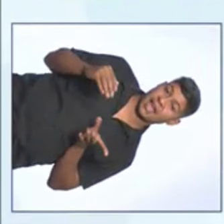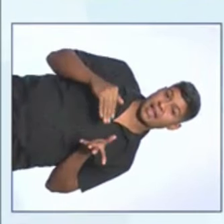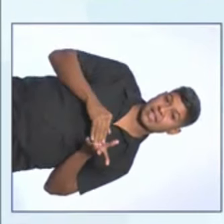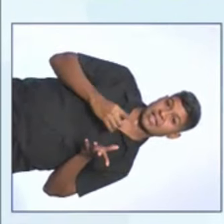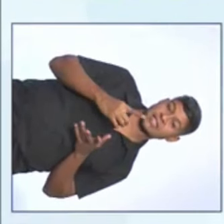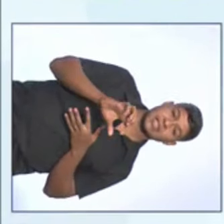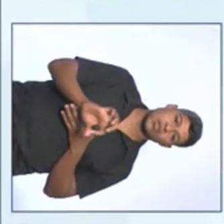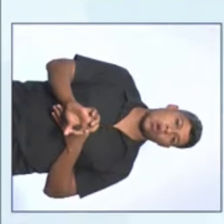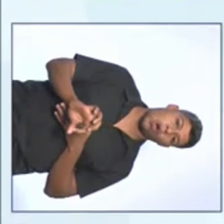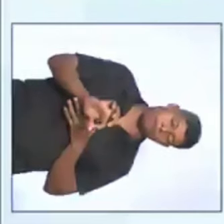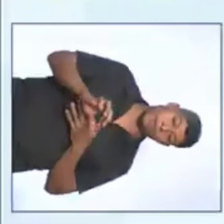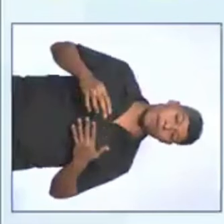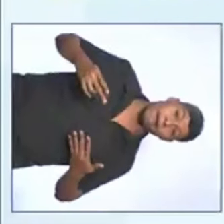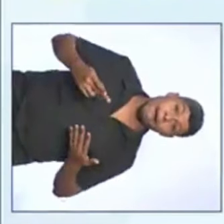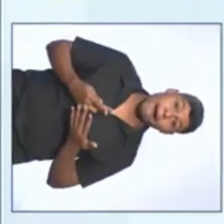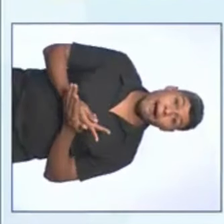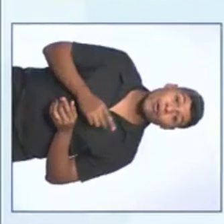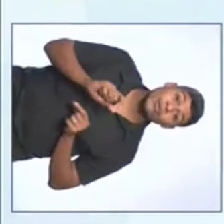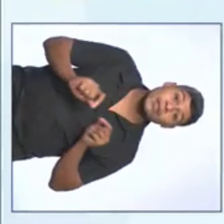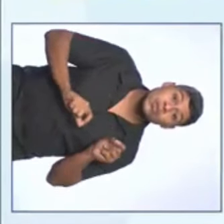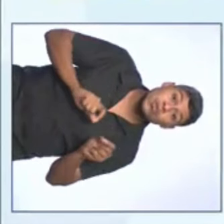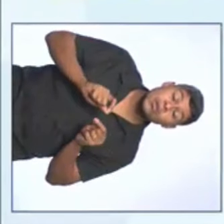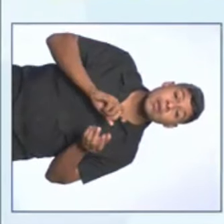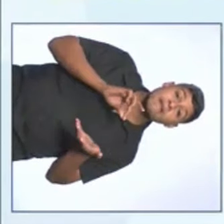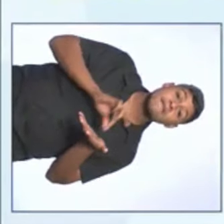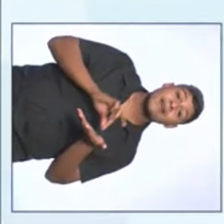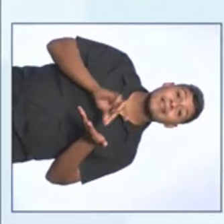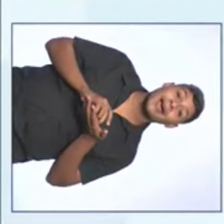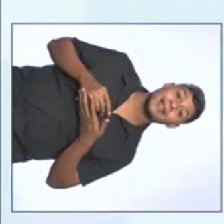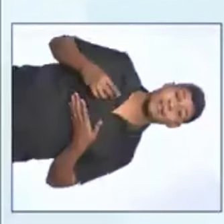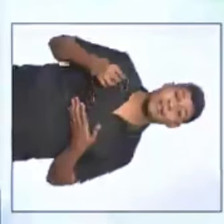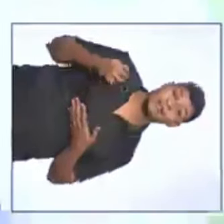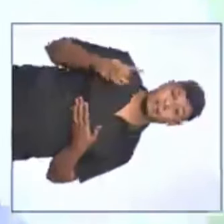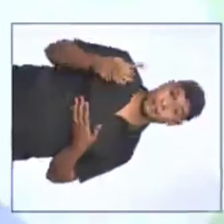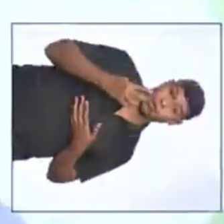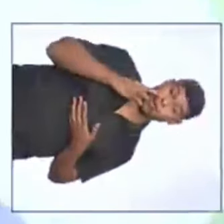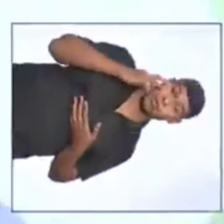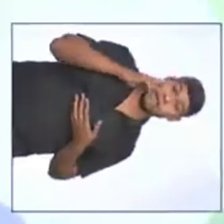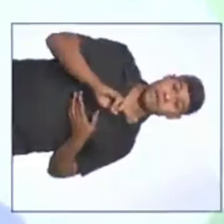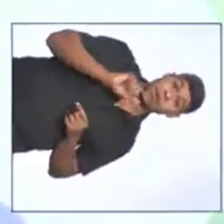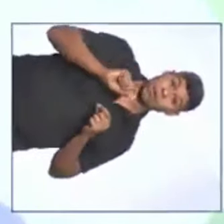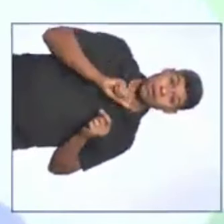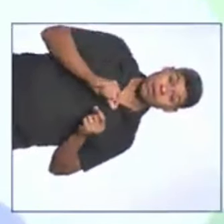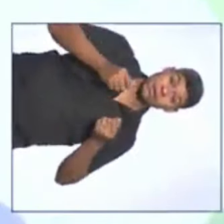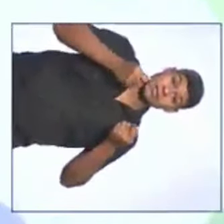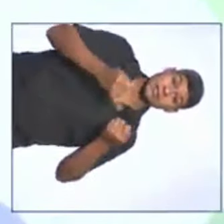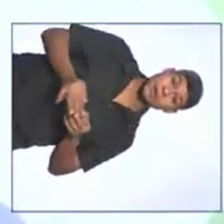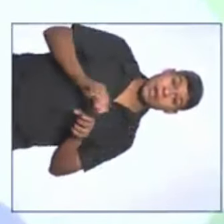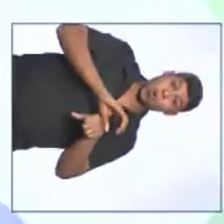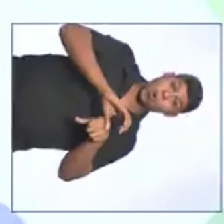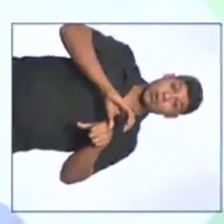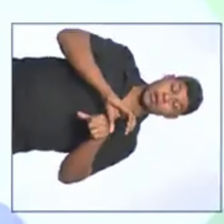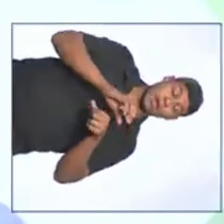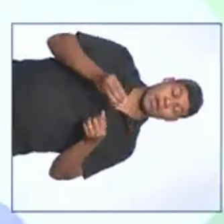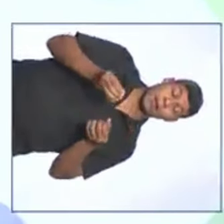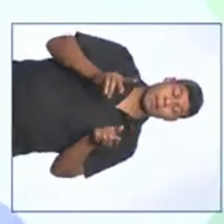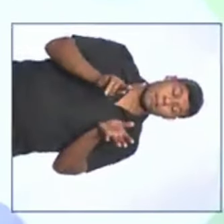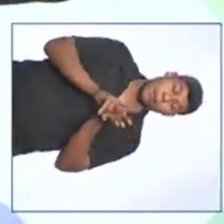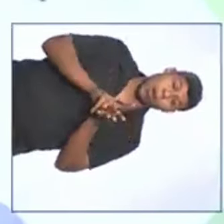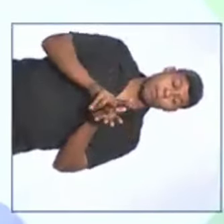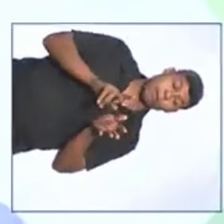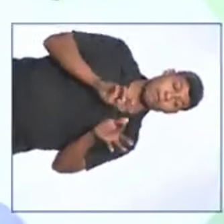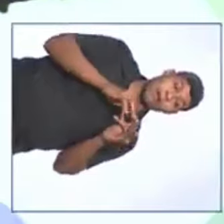tá? Então, o que que acontece? Isso, na verdade, é pra gente ver que quando a gente coloca que a Constituição de Família é sempre um homem ou